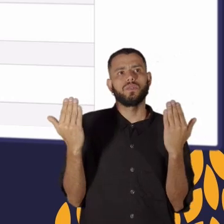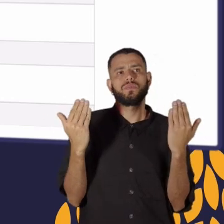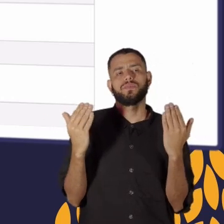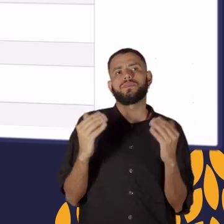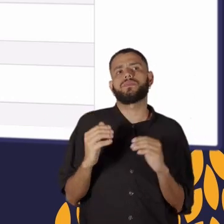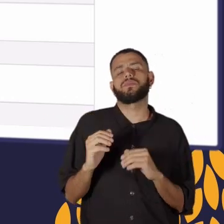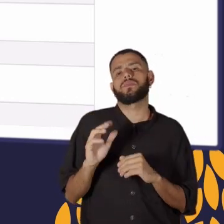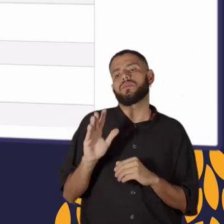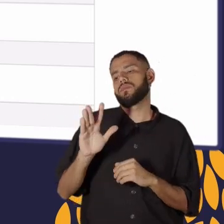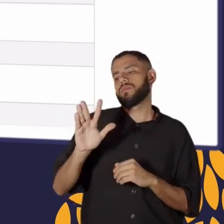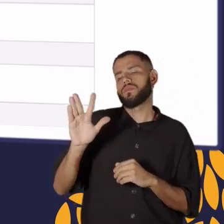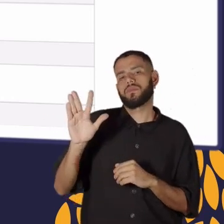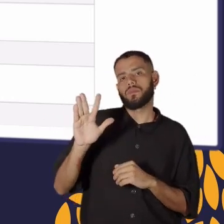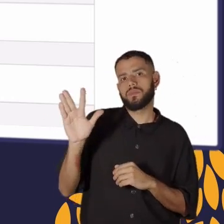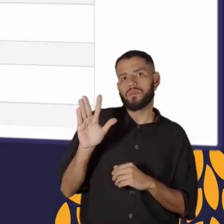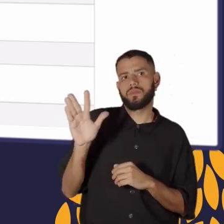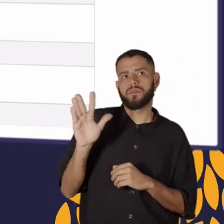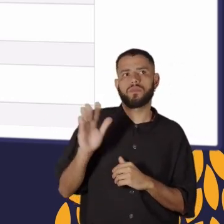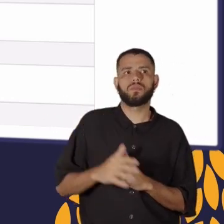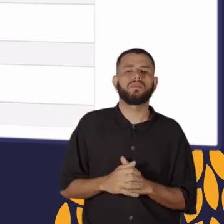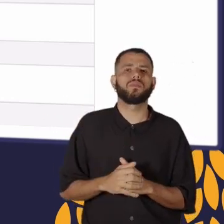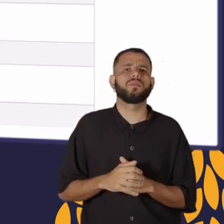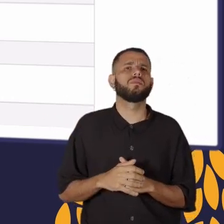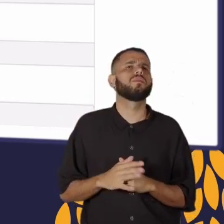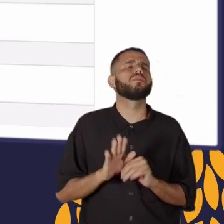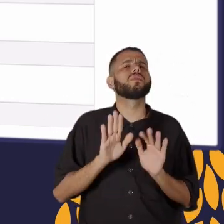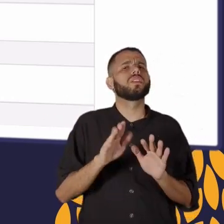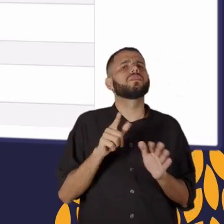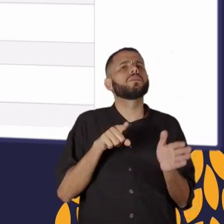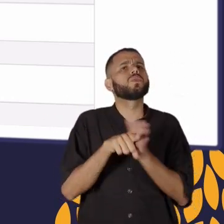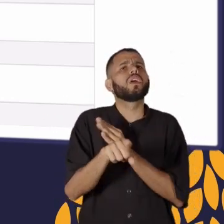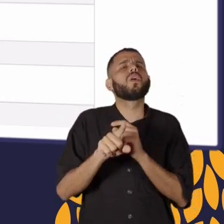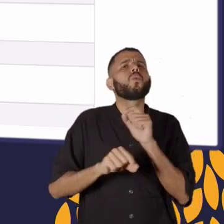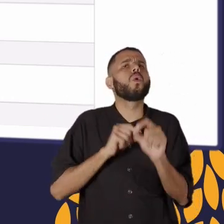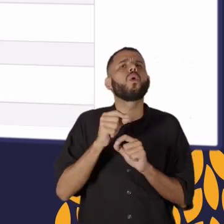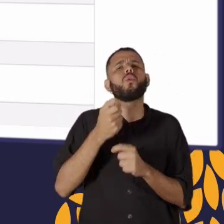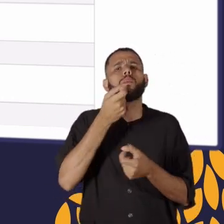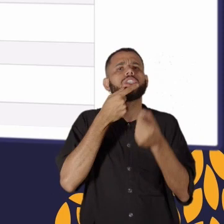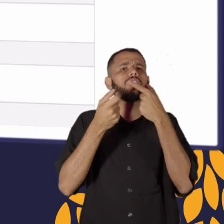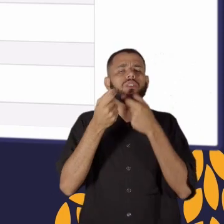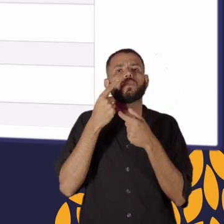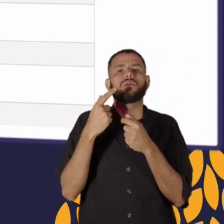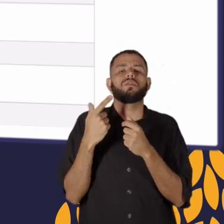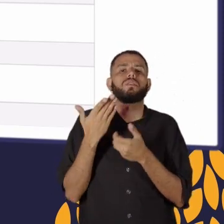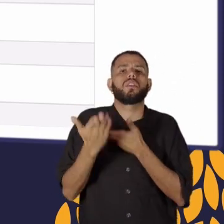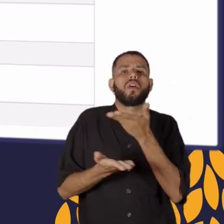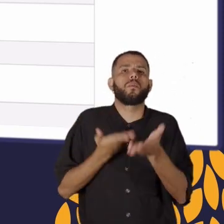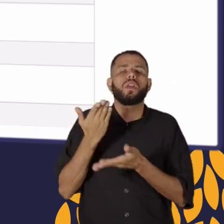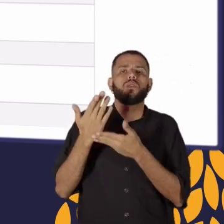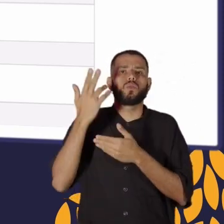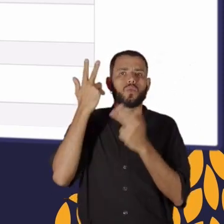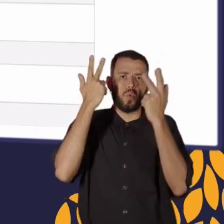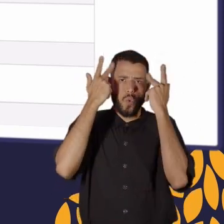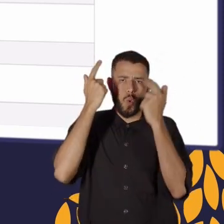tratamento convencional. Aí vocês podem perguntar aqui qual que era os medicamentos do tratamento convencional, né? Então,